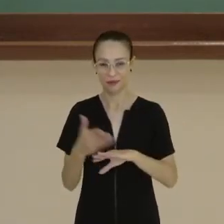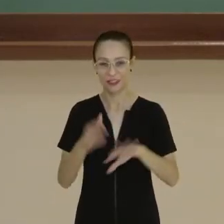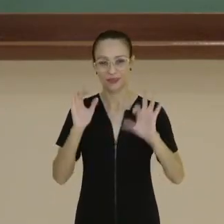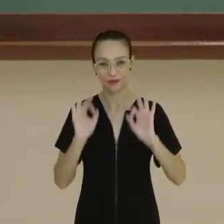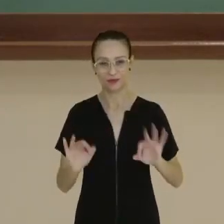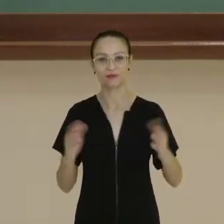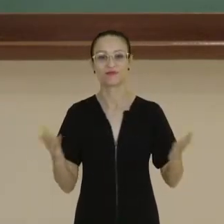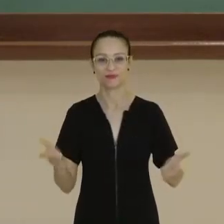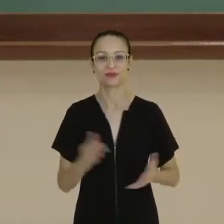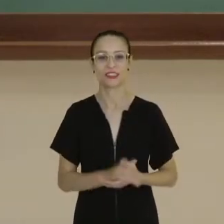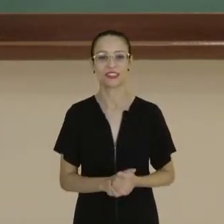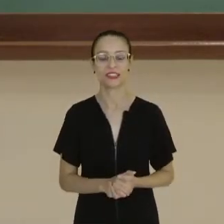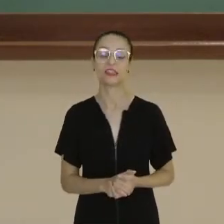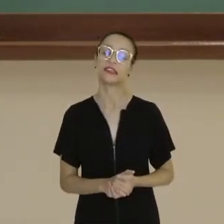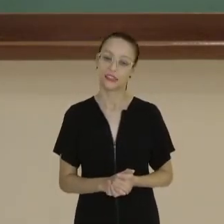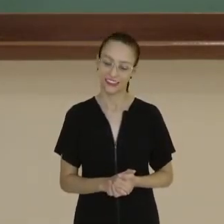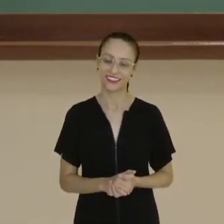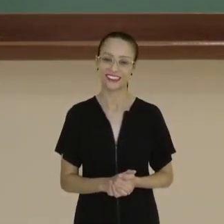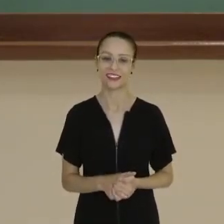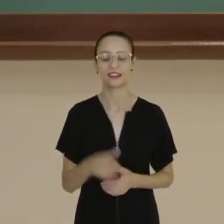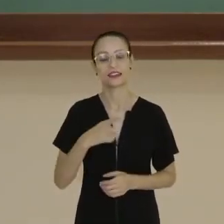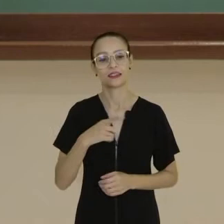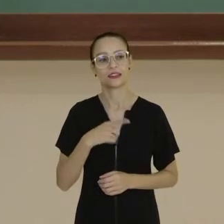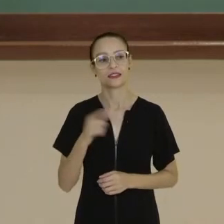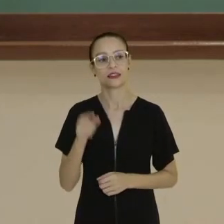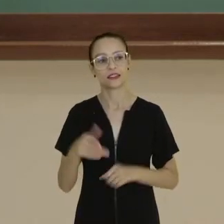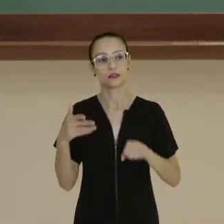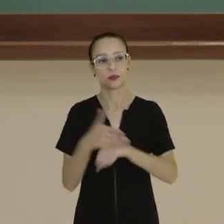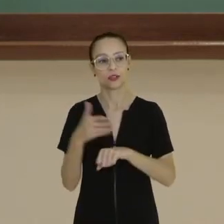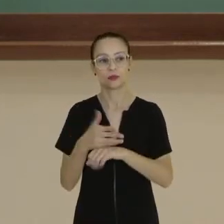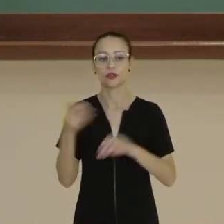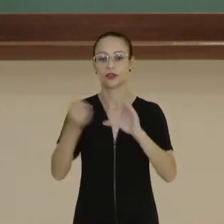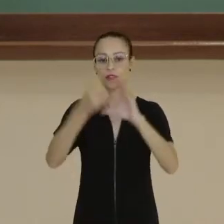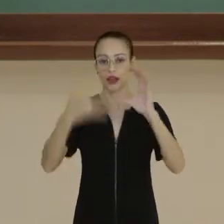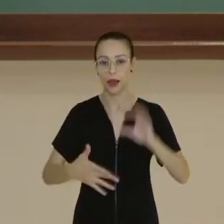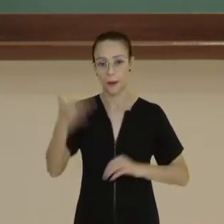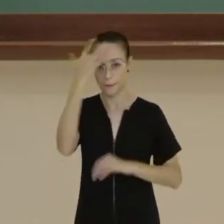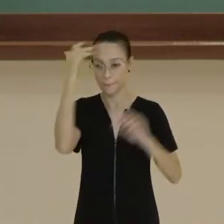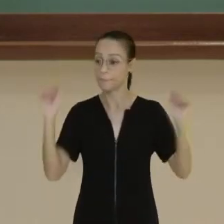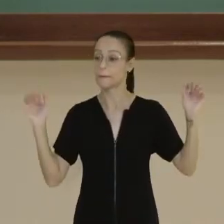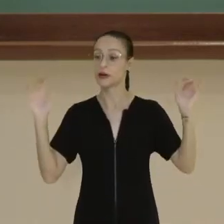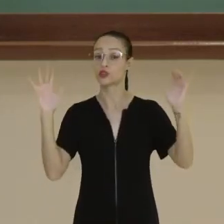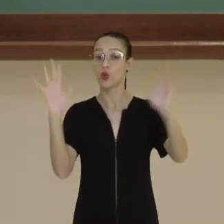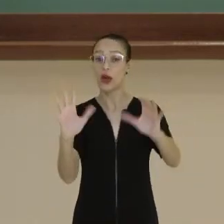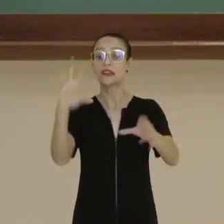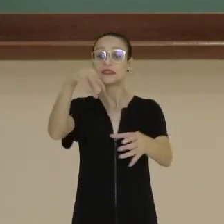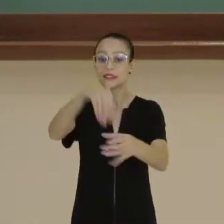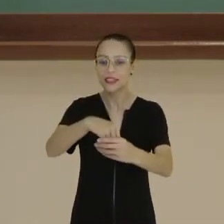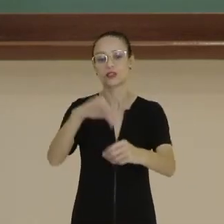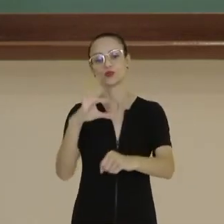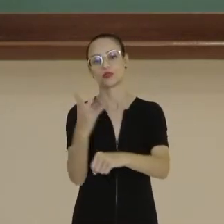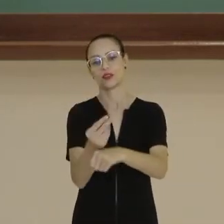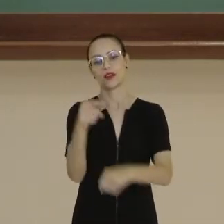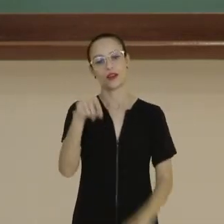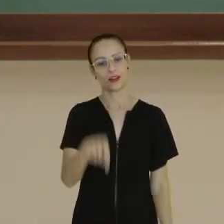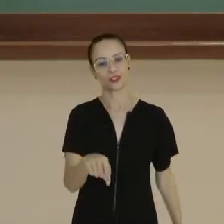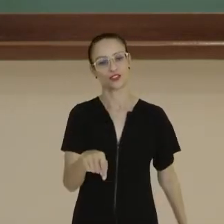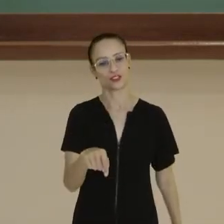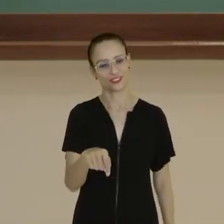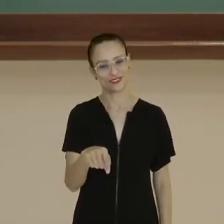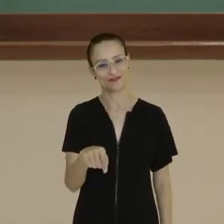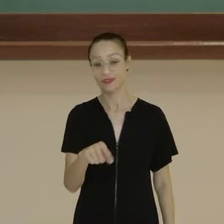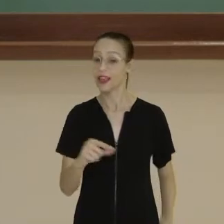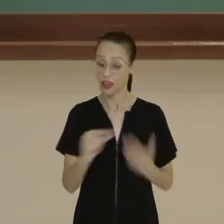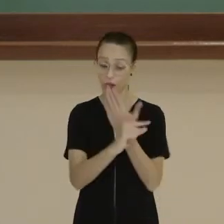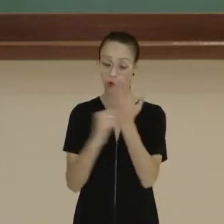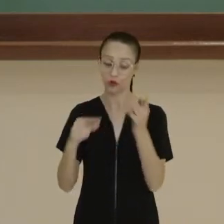né, gente? Então, assim, a obra participativa tem essa característica, o público dentro da obra, como um coautor também